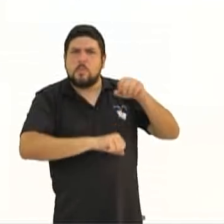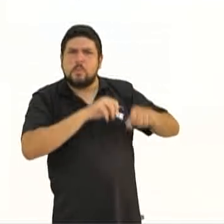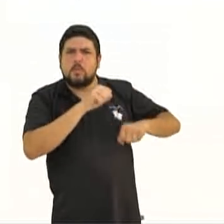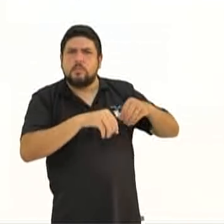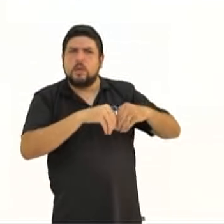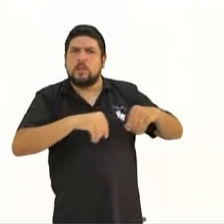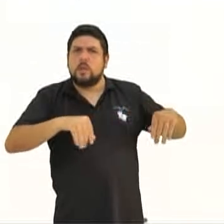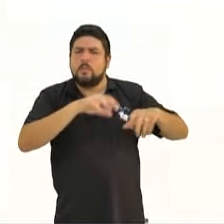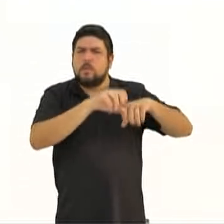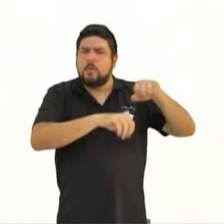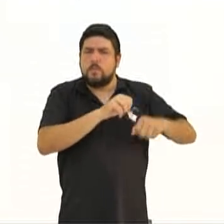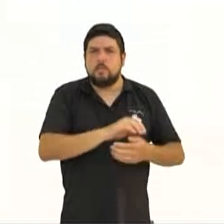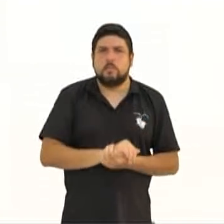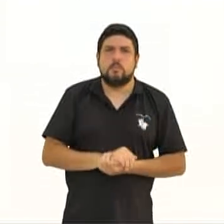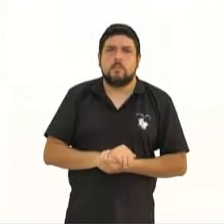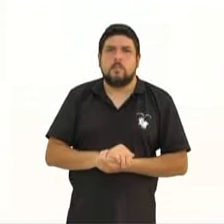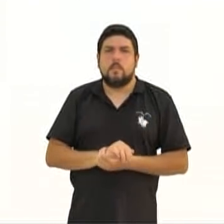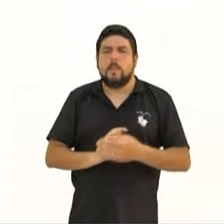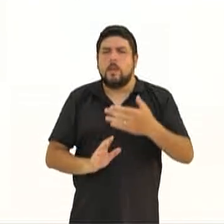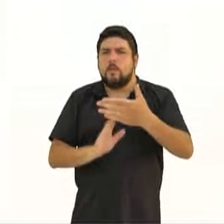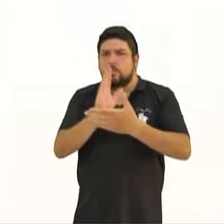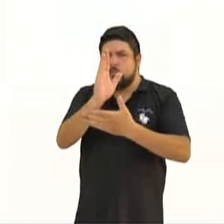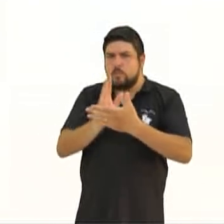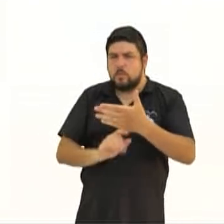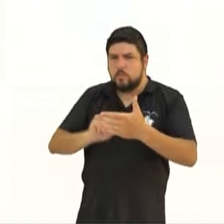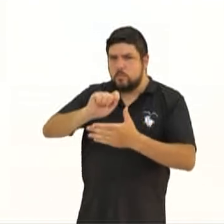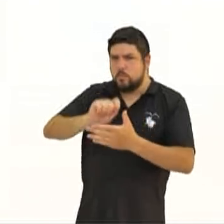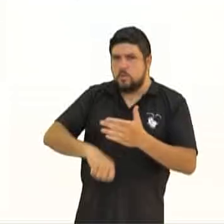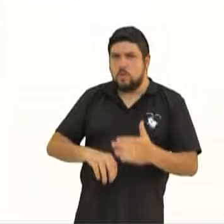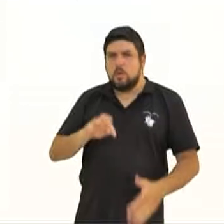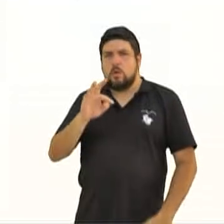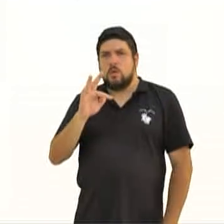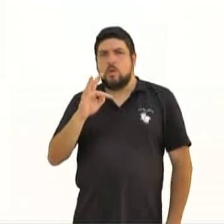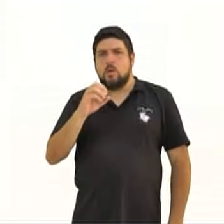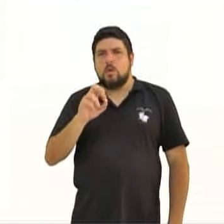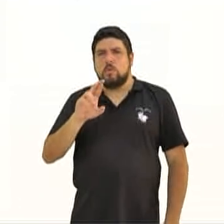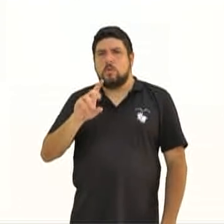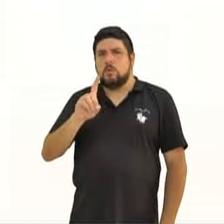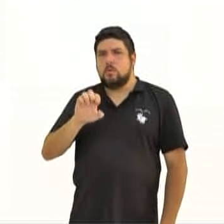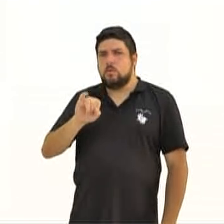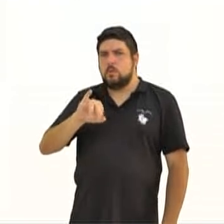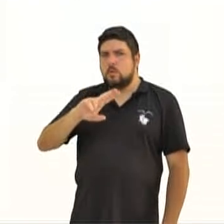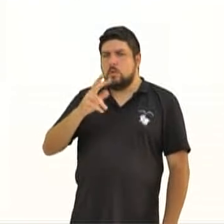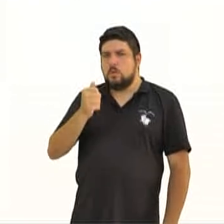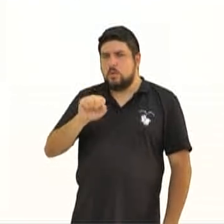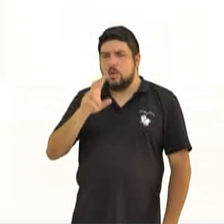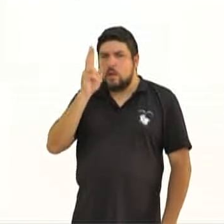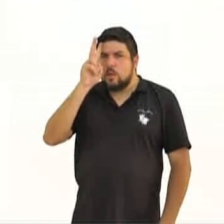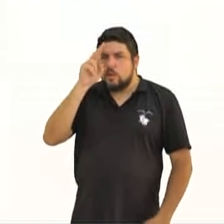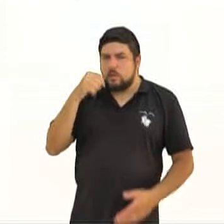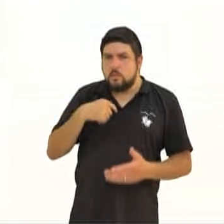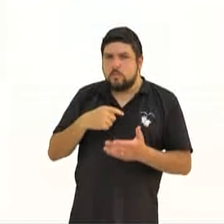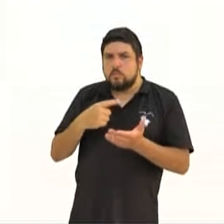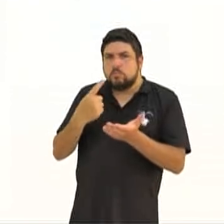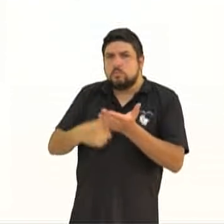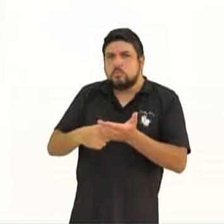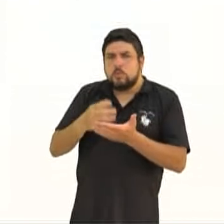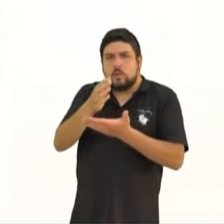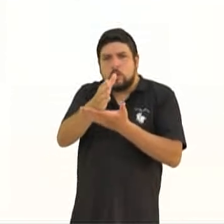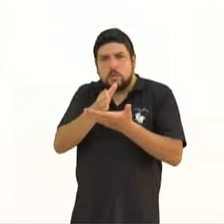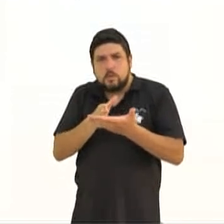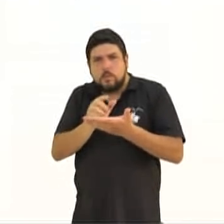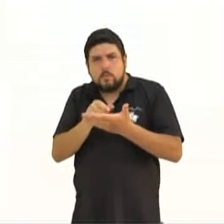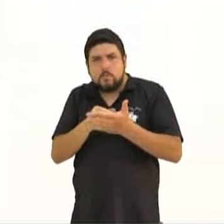O Tratado de Tordesilhas, inclusive, já tinha sido assinado. Lembra aquele tratado que separa a América, dando para Portugal um pedaço do